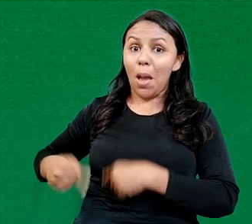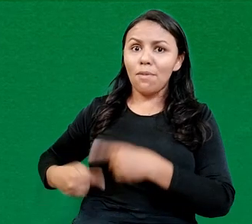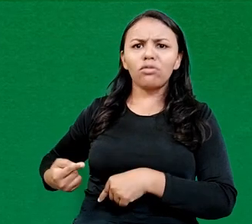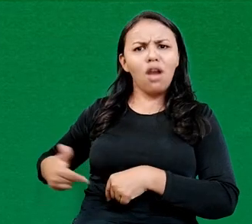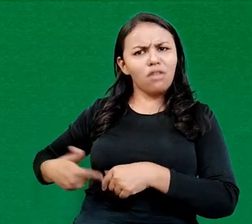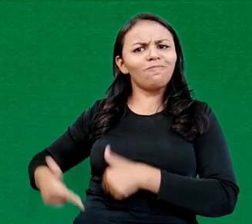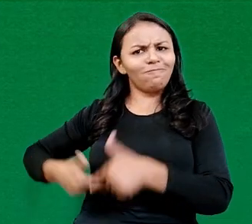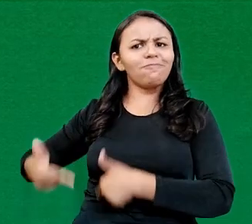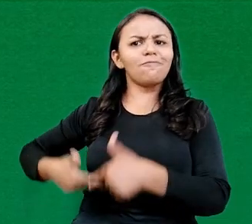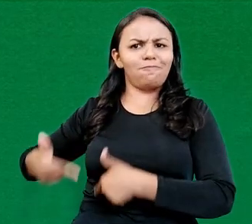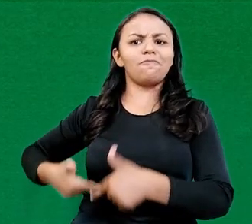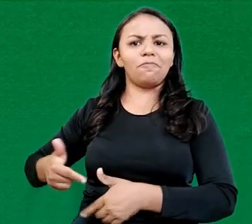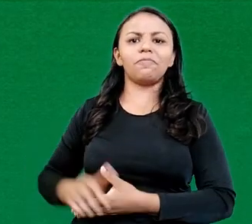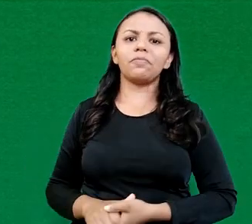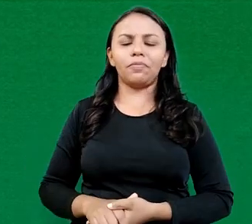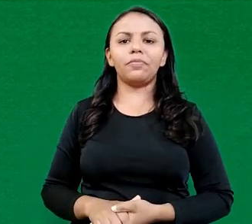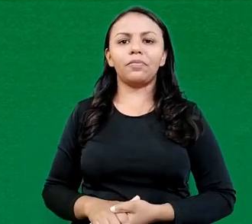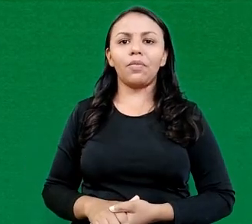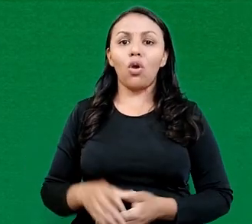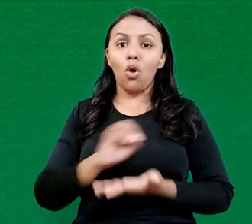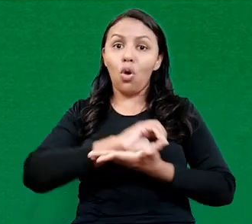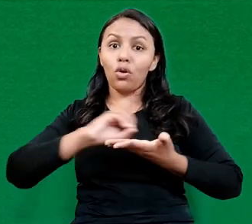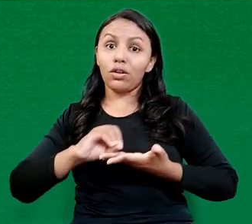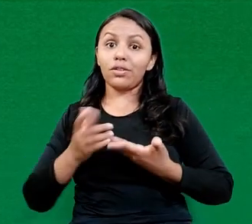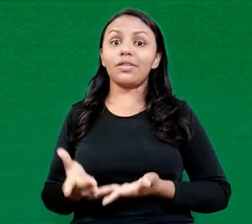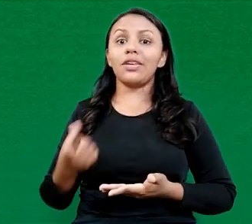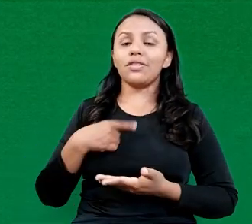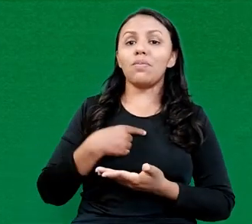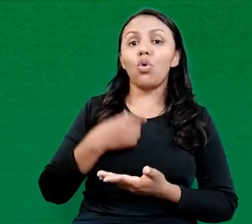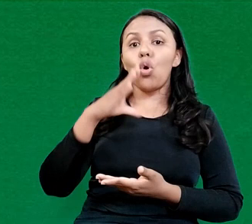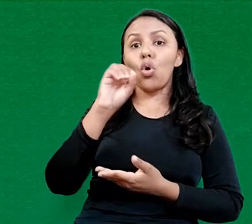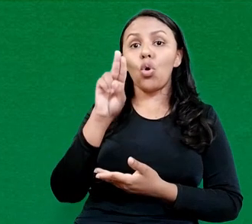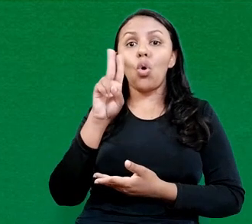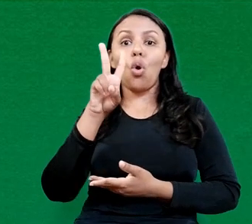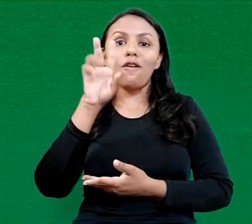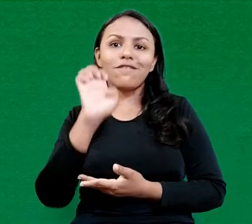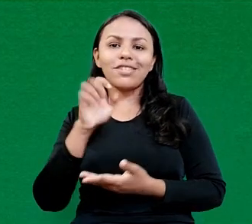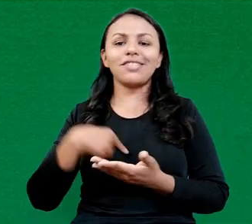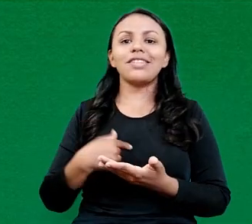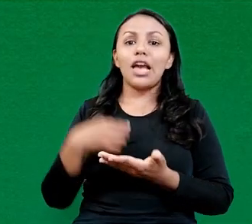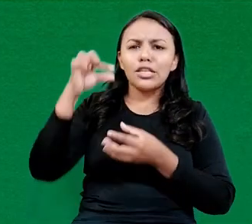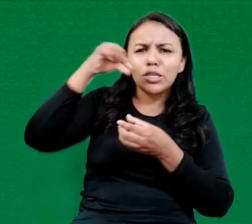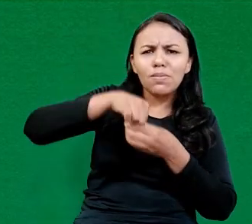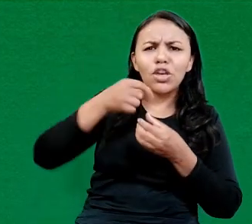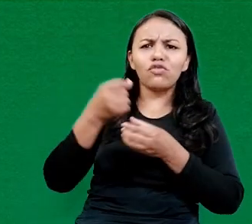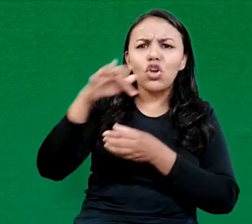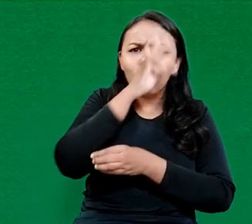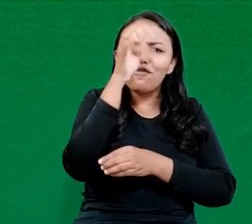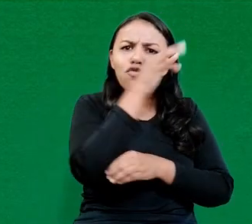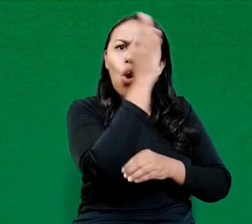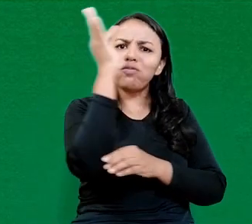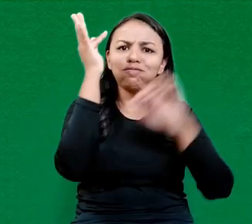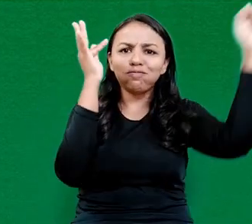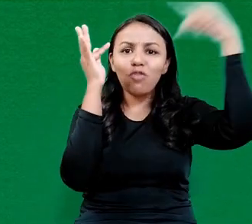metabolicamente ativo. Você tem aqui orgânicos, a couve-manteiga, semente de girassol, você tem o resveratrol da